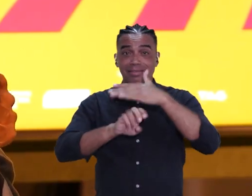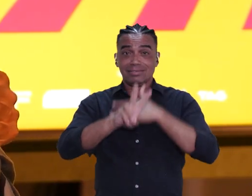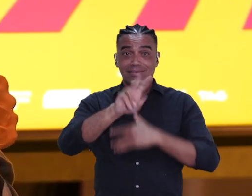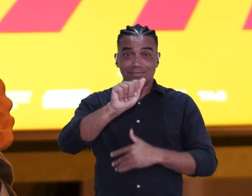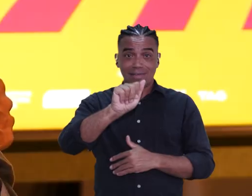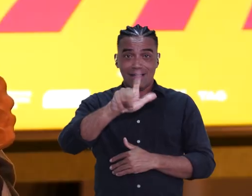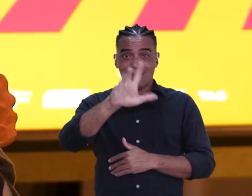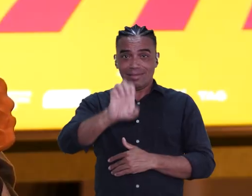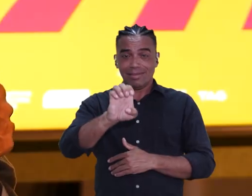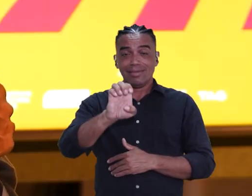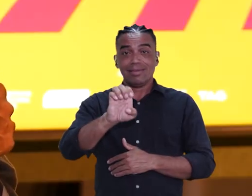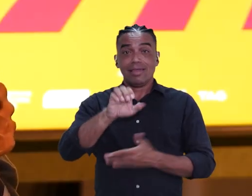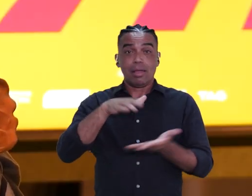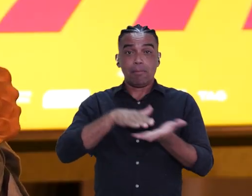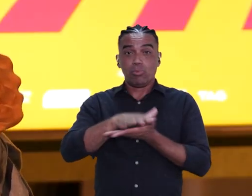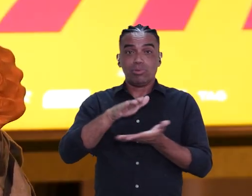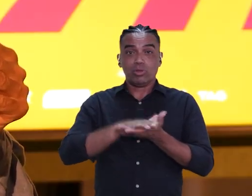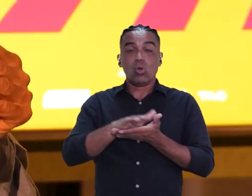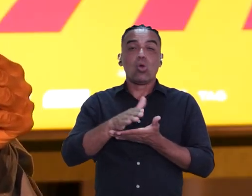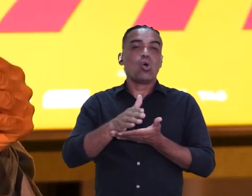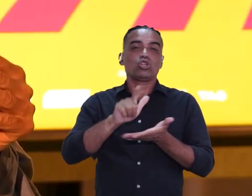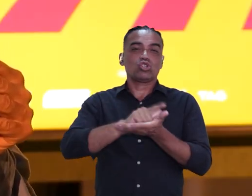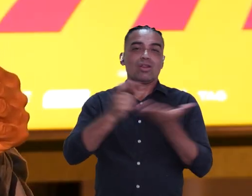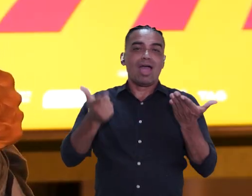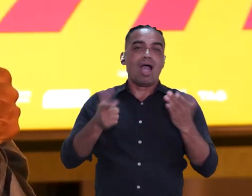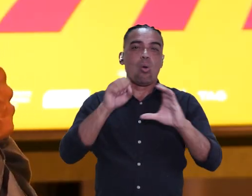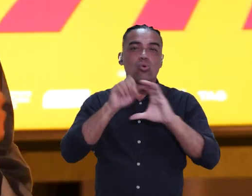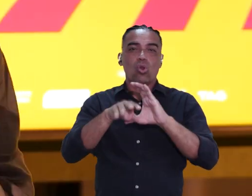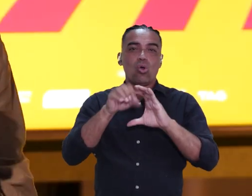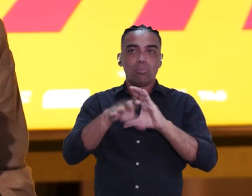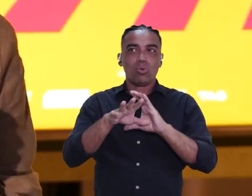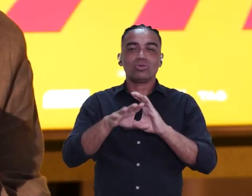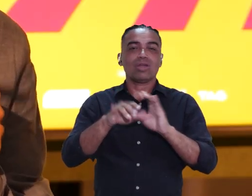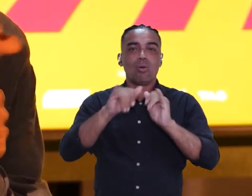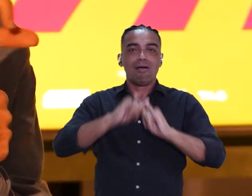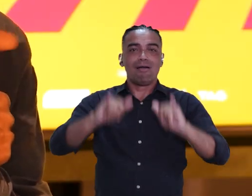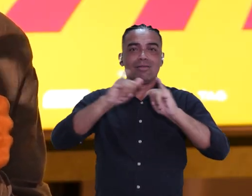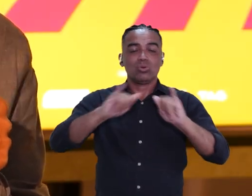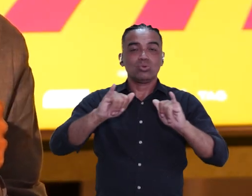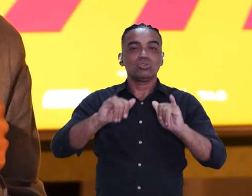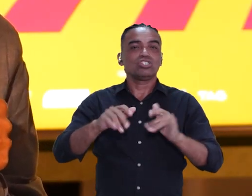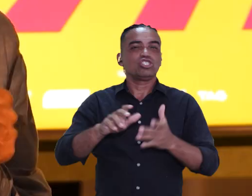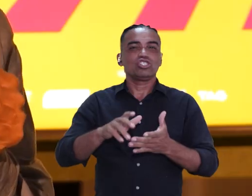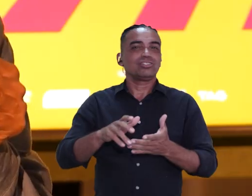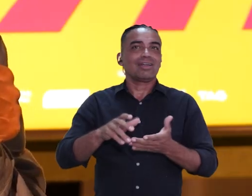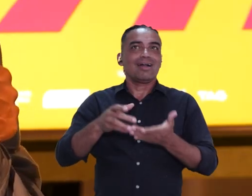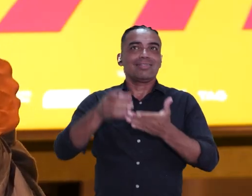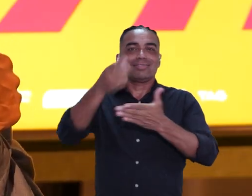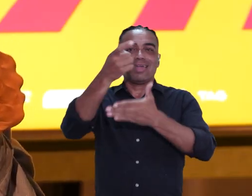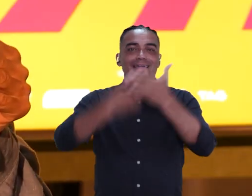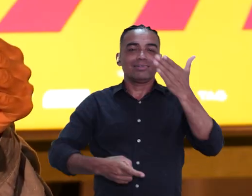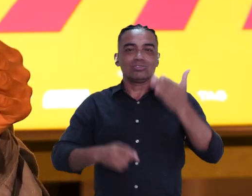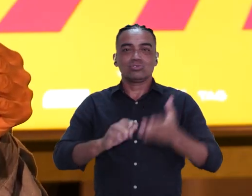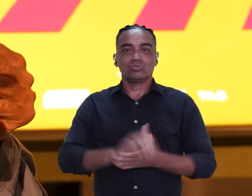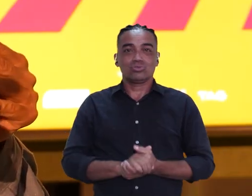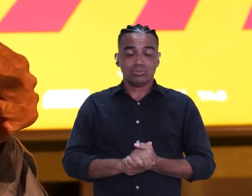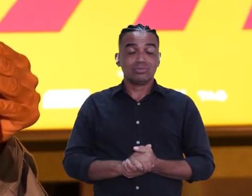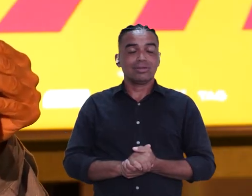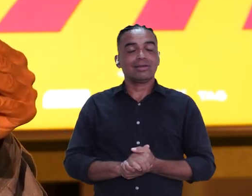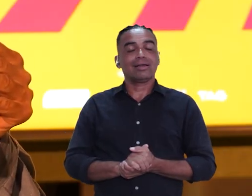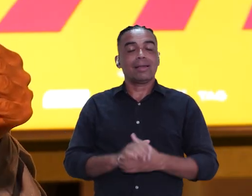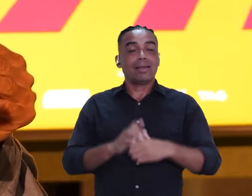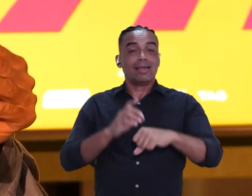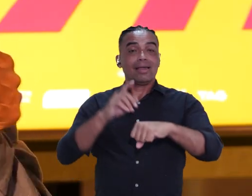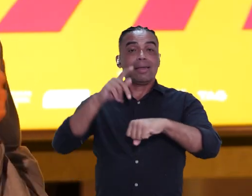do Rio Doce publicou no Globo um anúncio que tinha como manchete o seguinte: há uma pedra